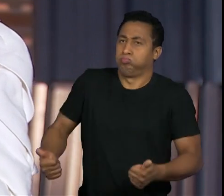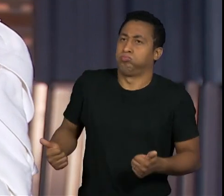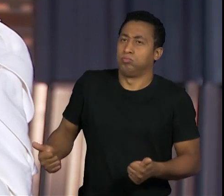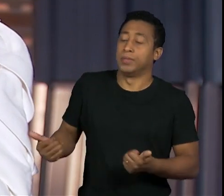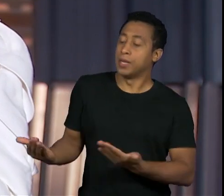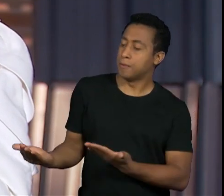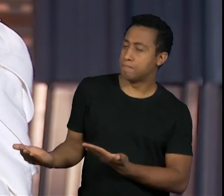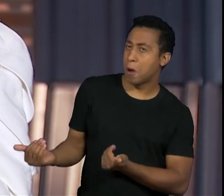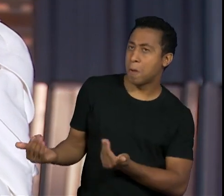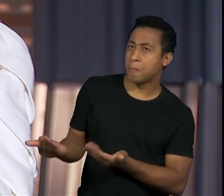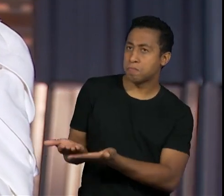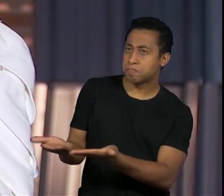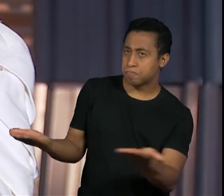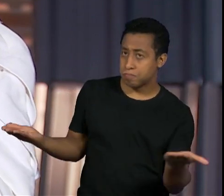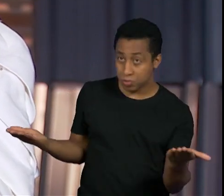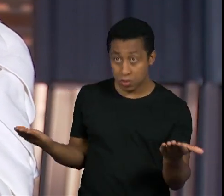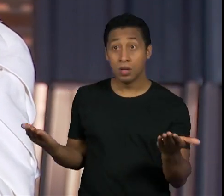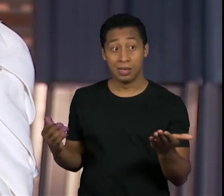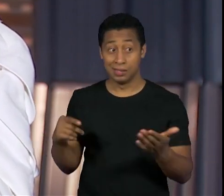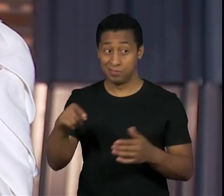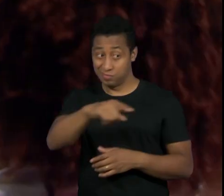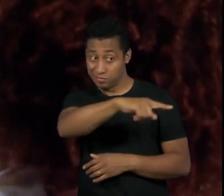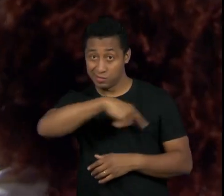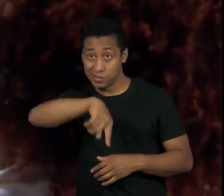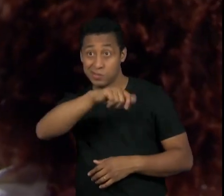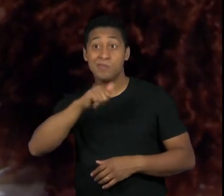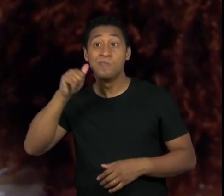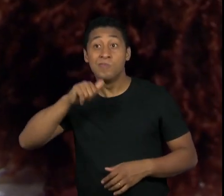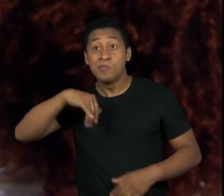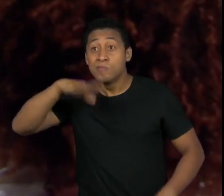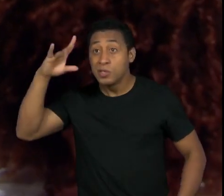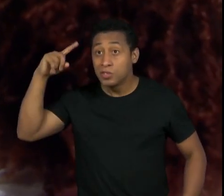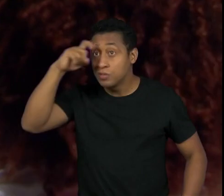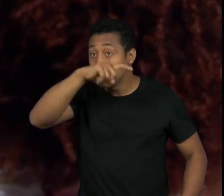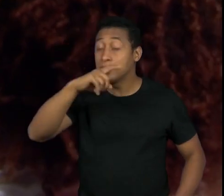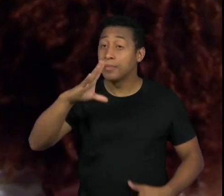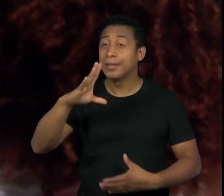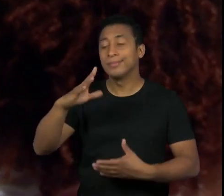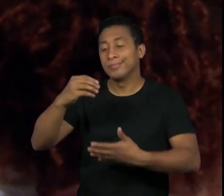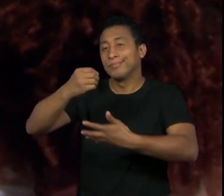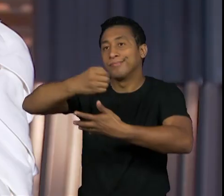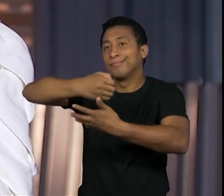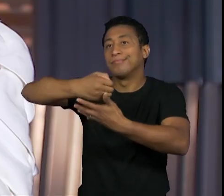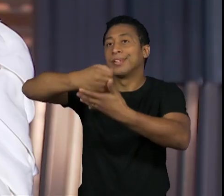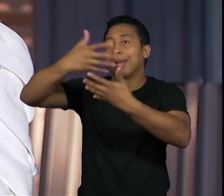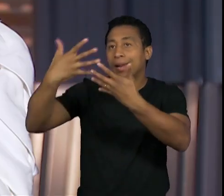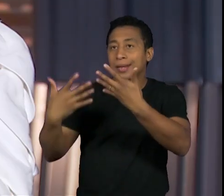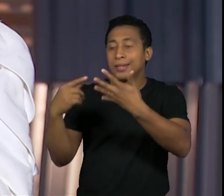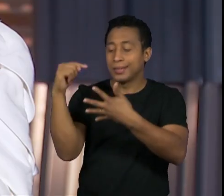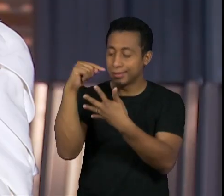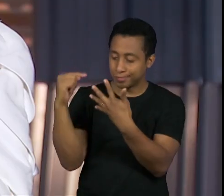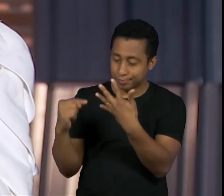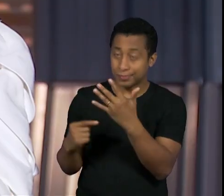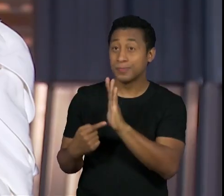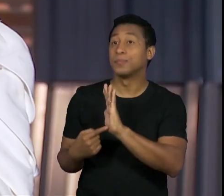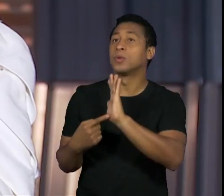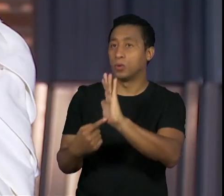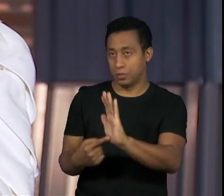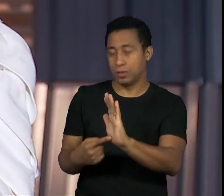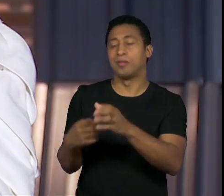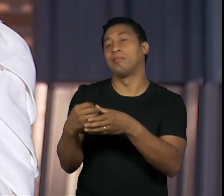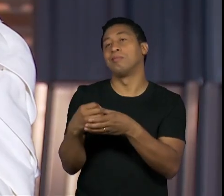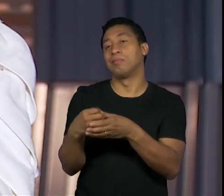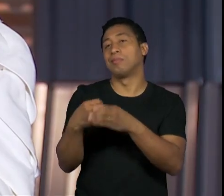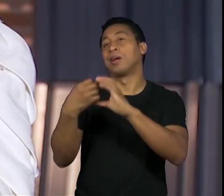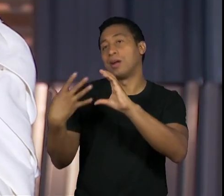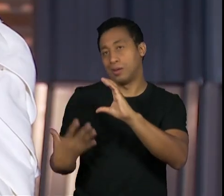muito pior para as mulheres, também está nesse aspecto, né? Então, é como briga. se aquilo que se determinou